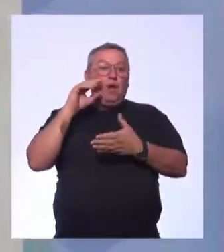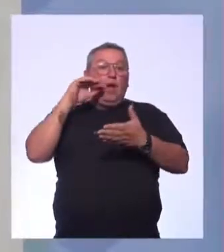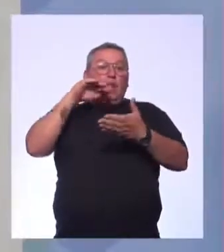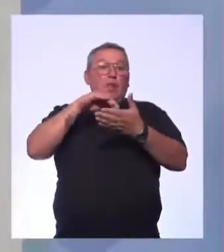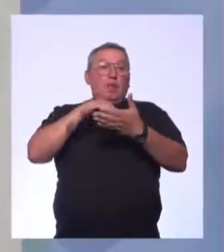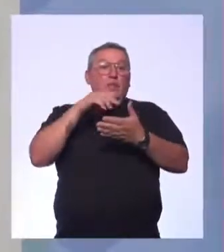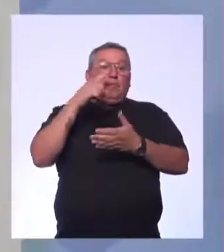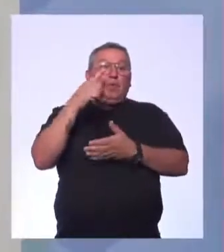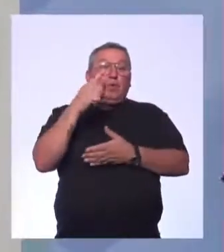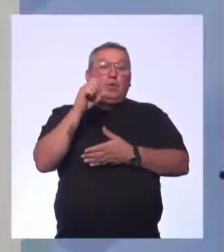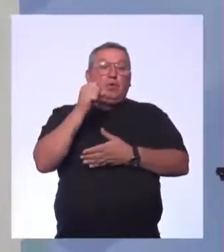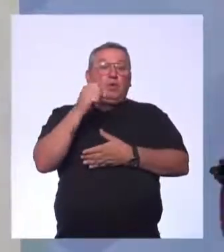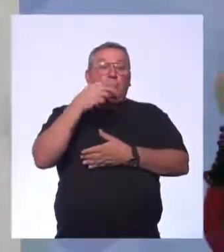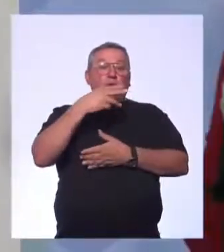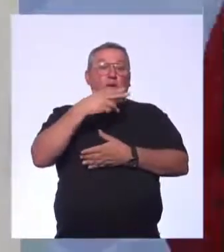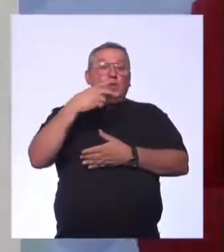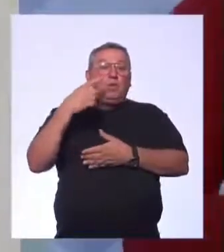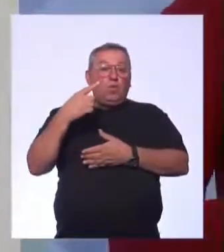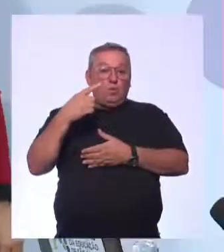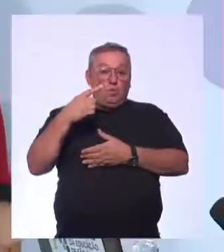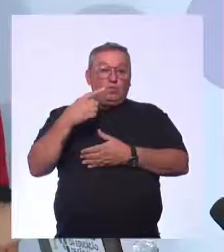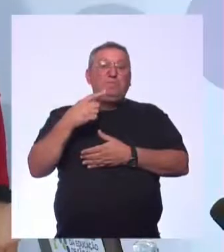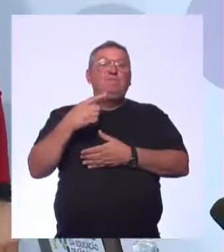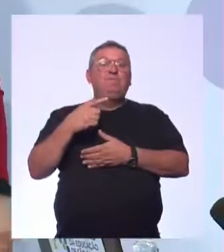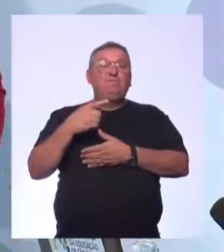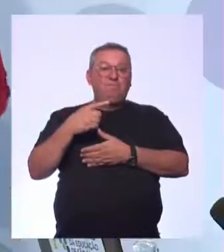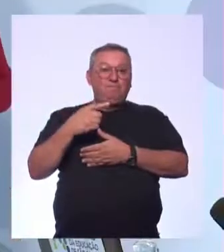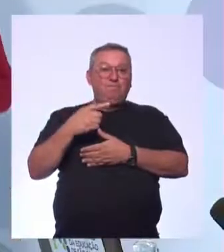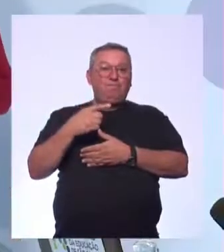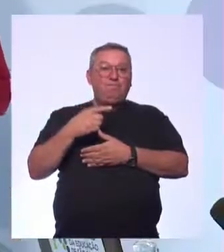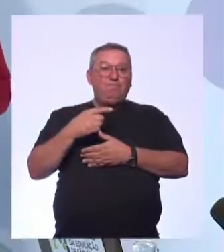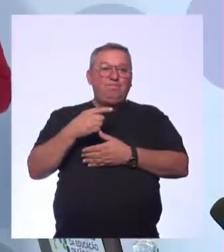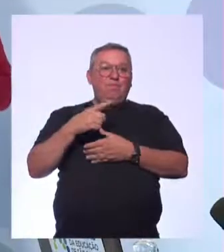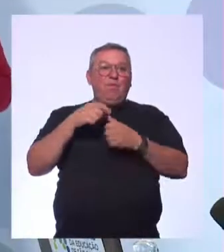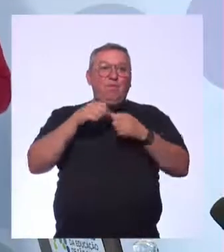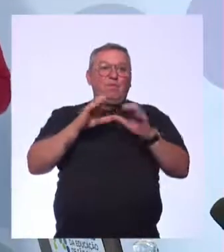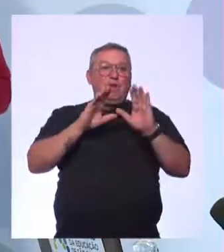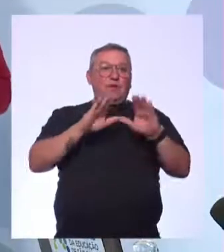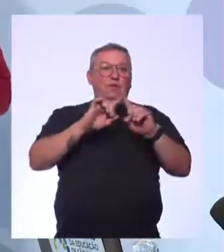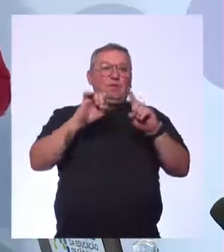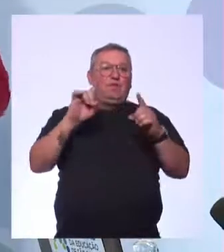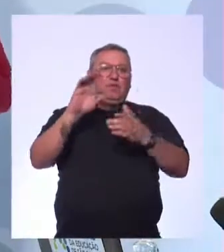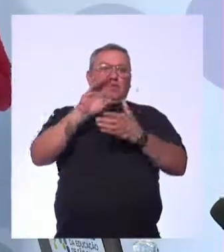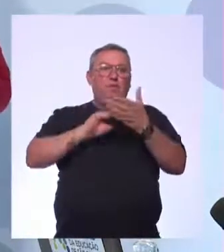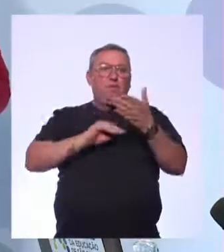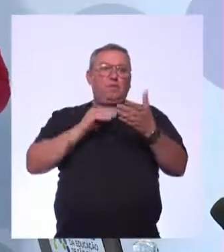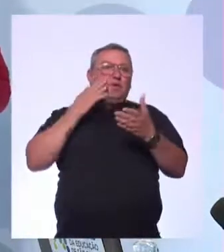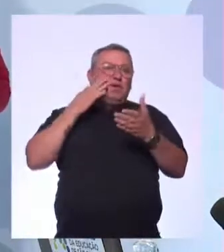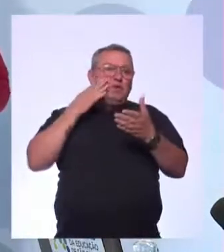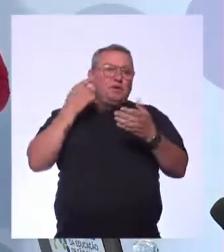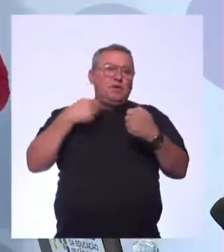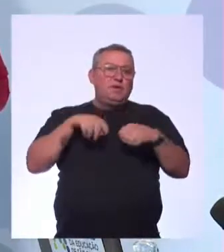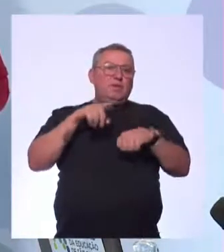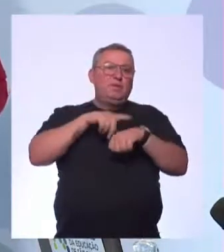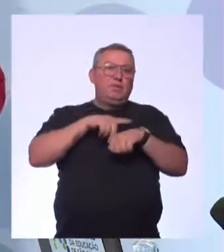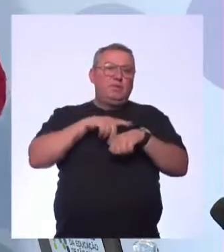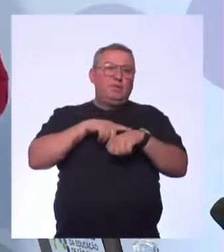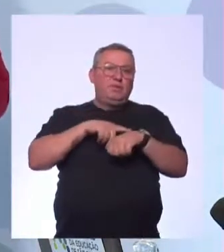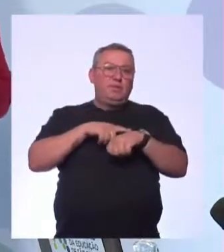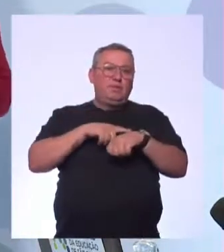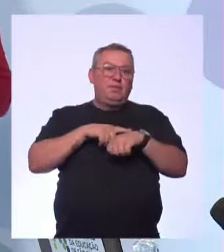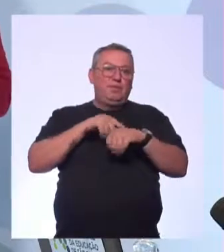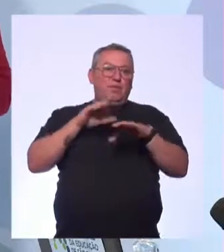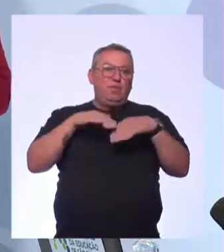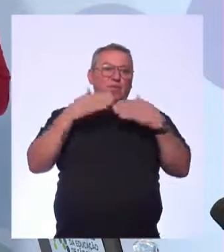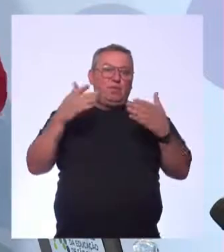1822 a 1831. E vou ficar aqui enquanto vocês copiam, que eu sei que vocês precisam de um pouquinho mais de tempo.